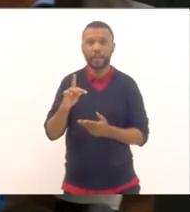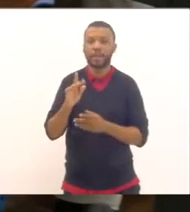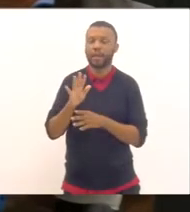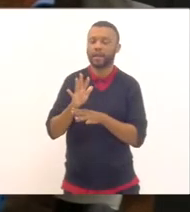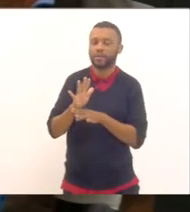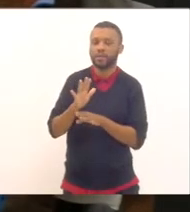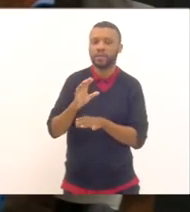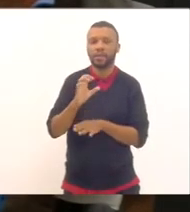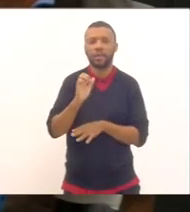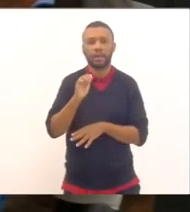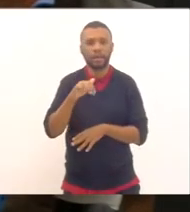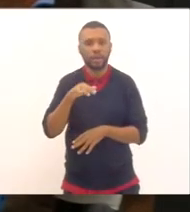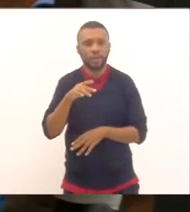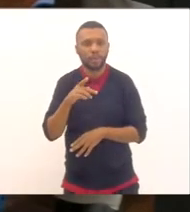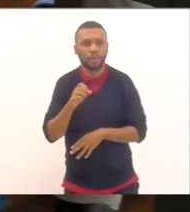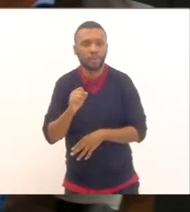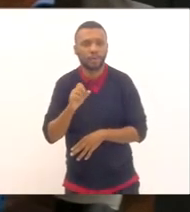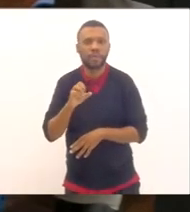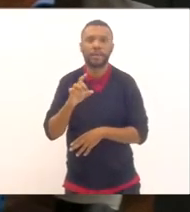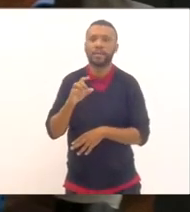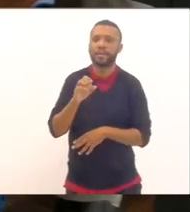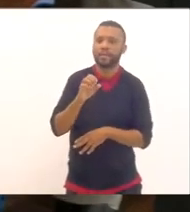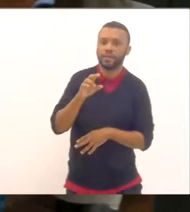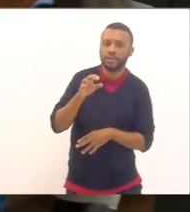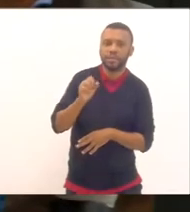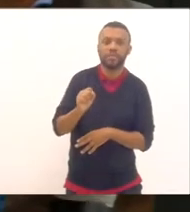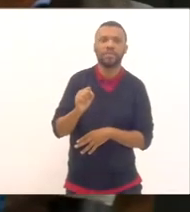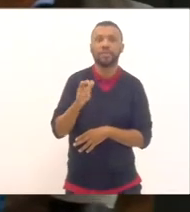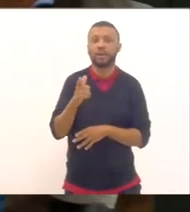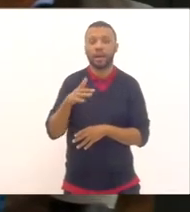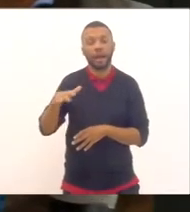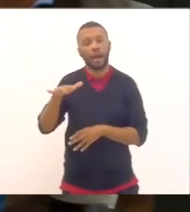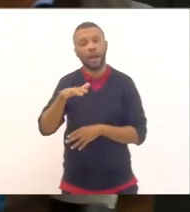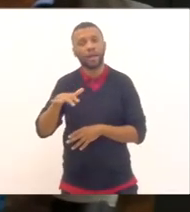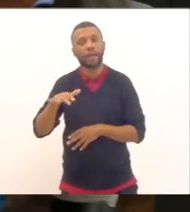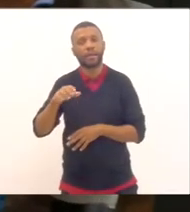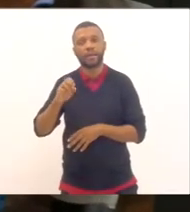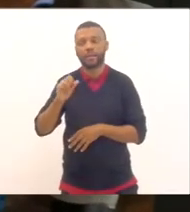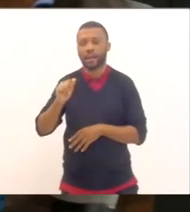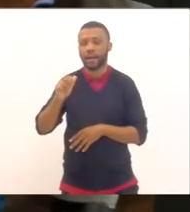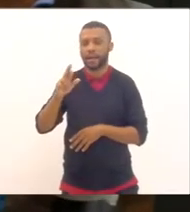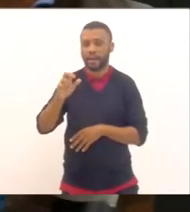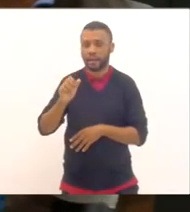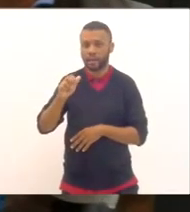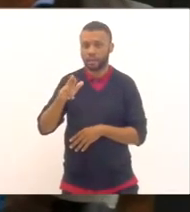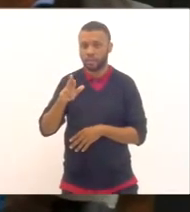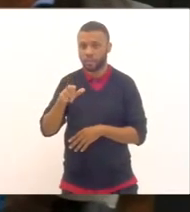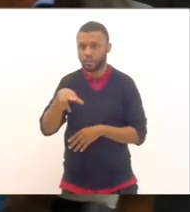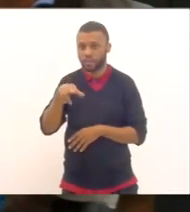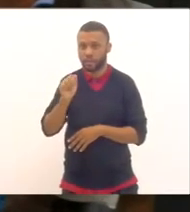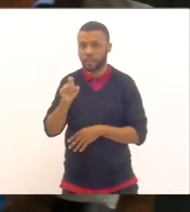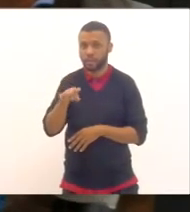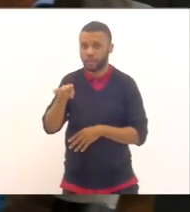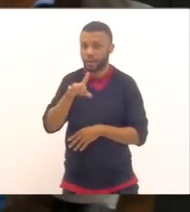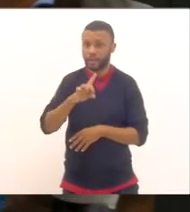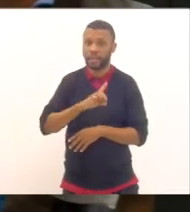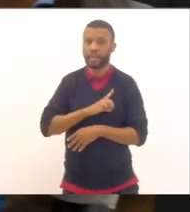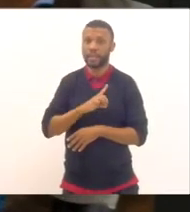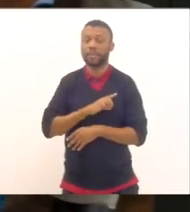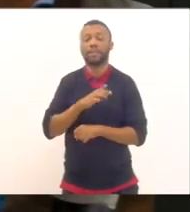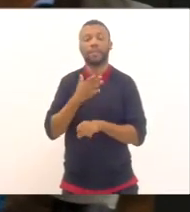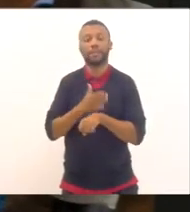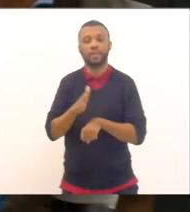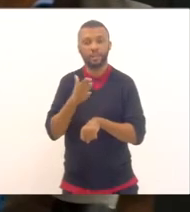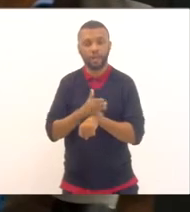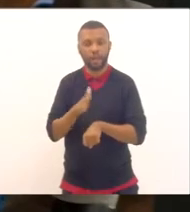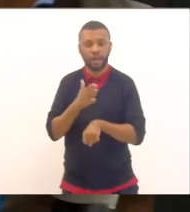Caxias Campos Elíseos de gari geral a nossa Saracuruna Então essas histórias estão sendo treinada para